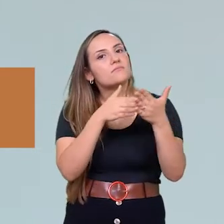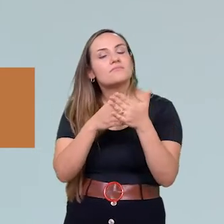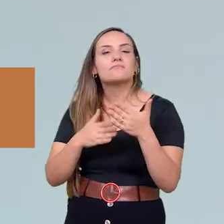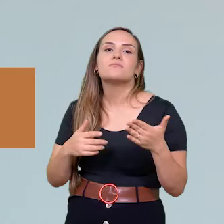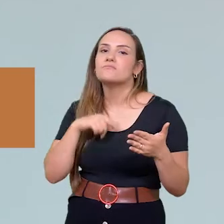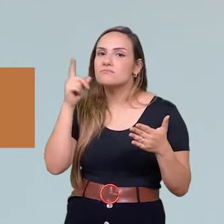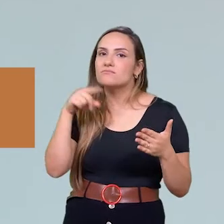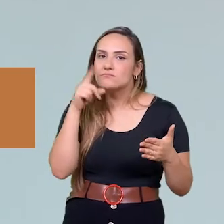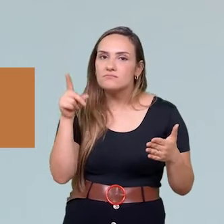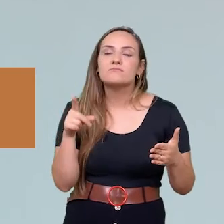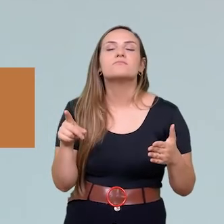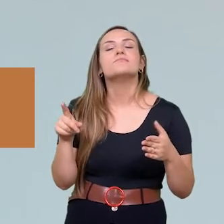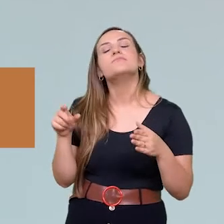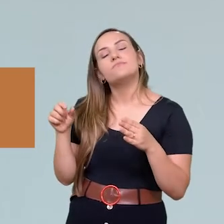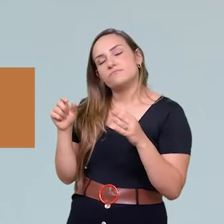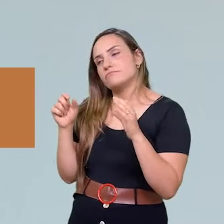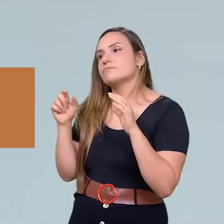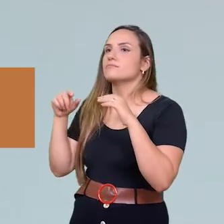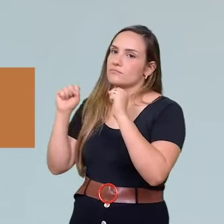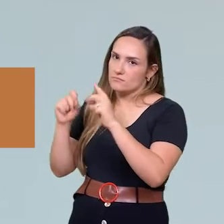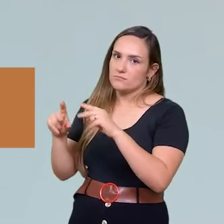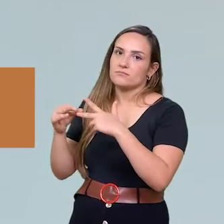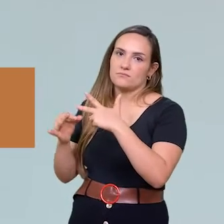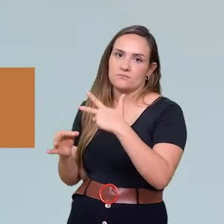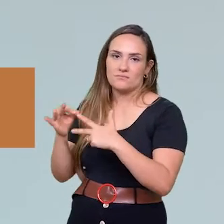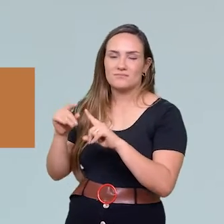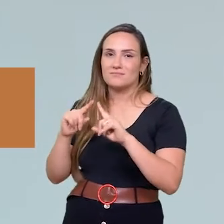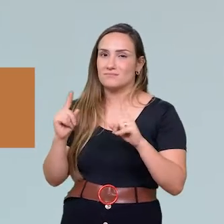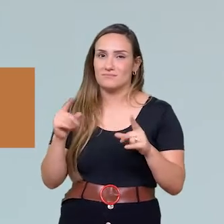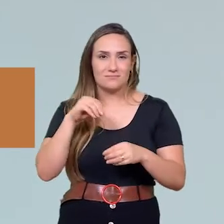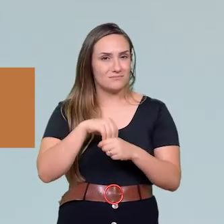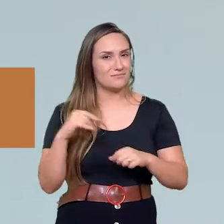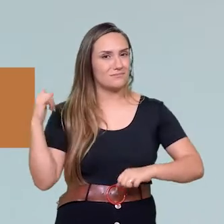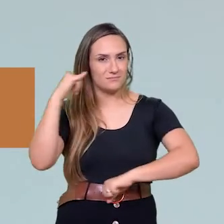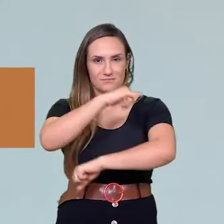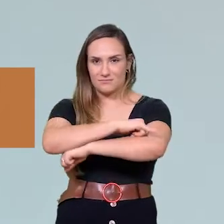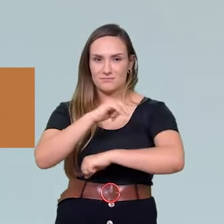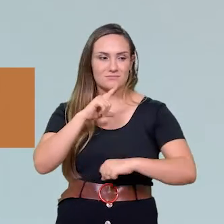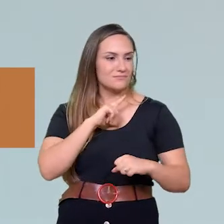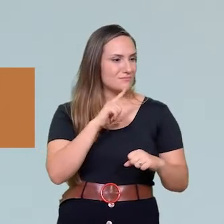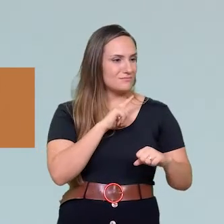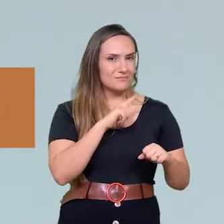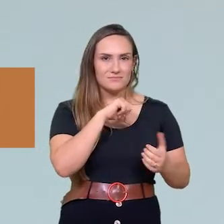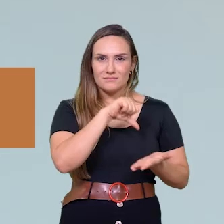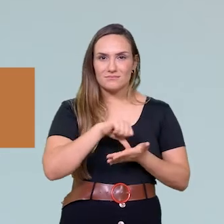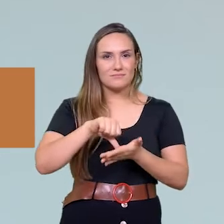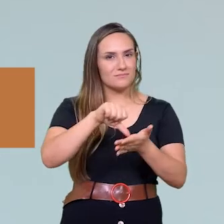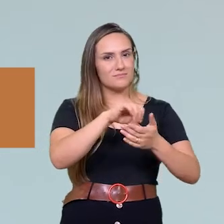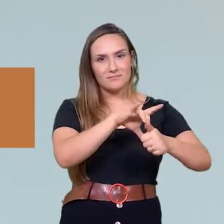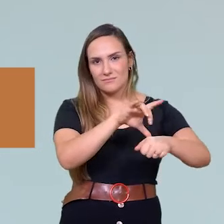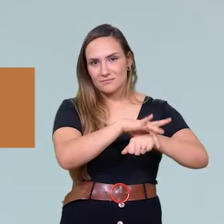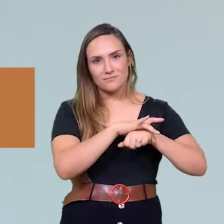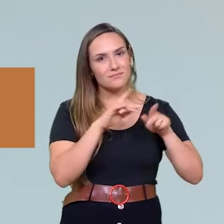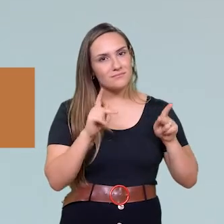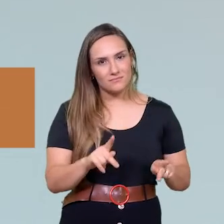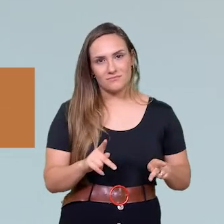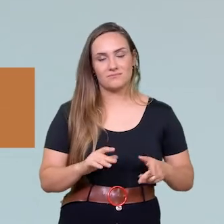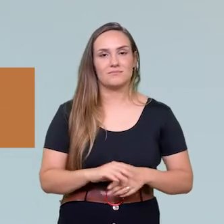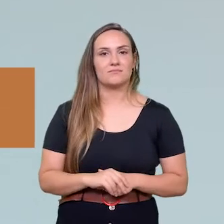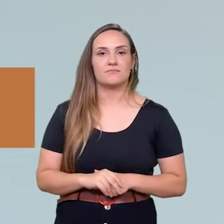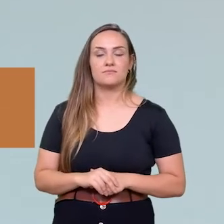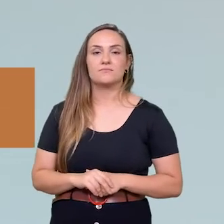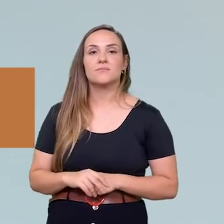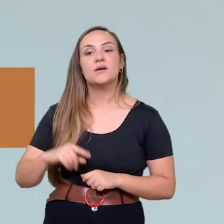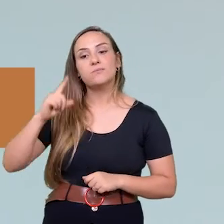aeroportos tem umas delegacias do consumidor, tem mecanismos, tá? Diversos. Não havendo solução, a